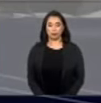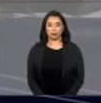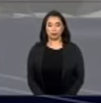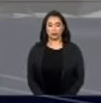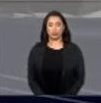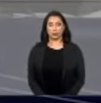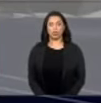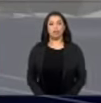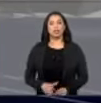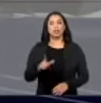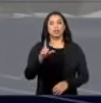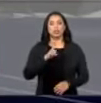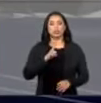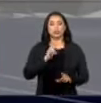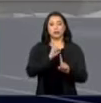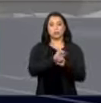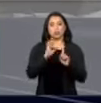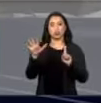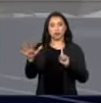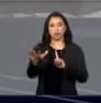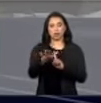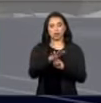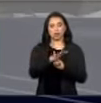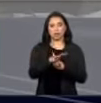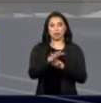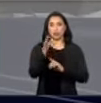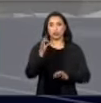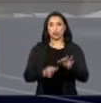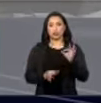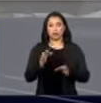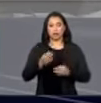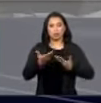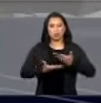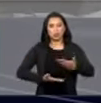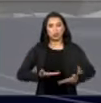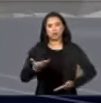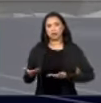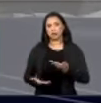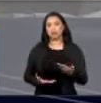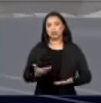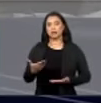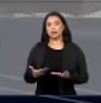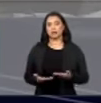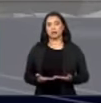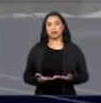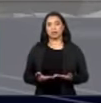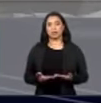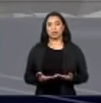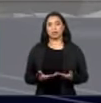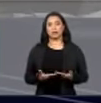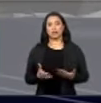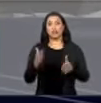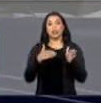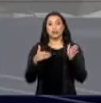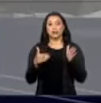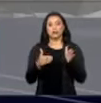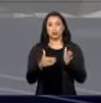Construir uma sociedade livre, justa e solidária, garantir o desenvolvimento nacional para garantir a todos uma existência